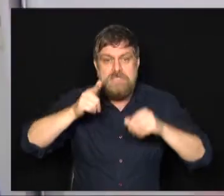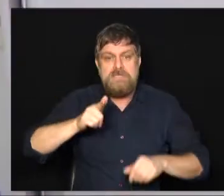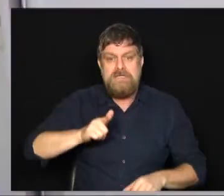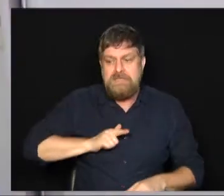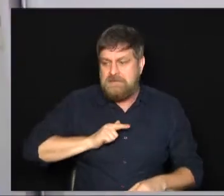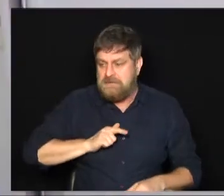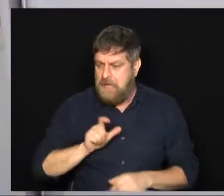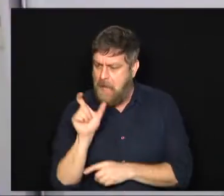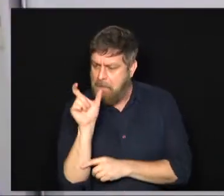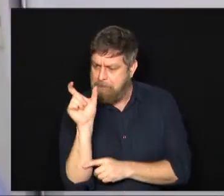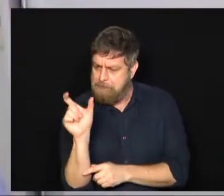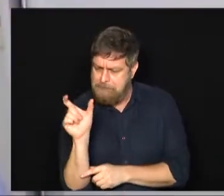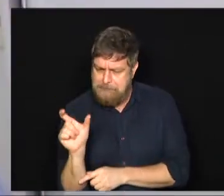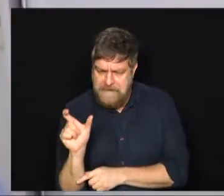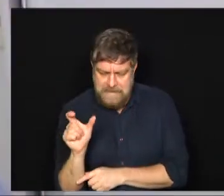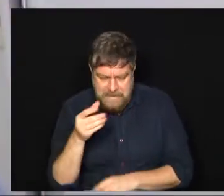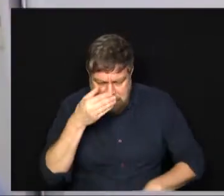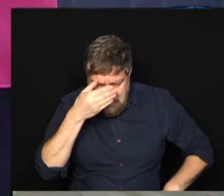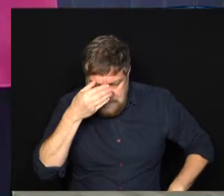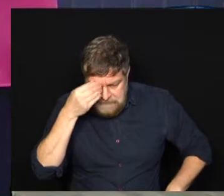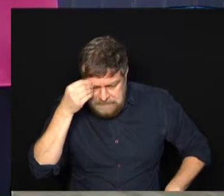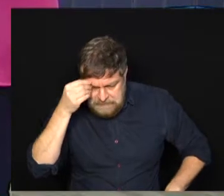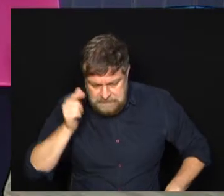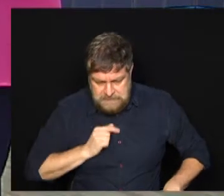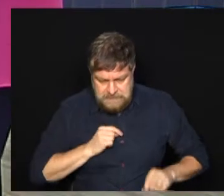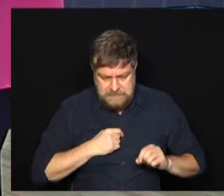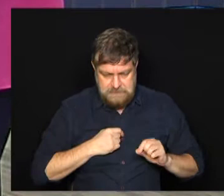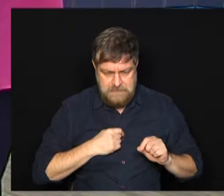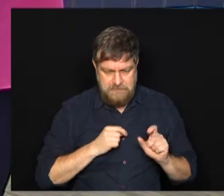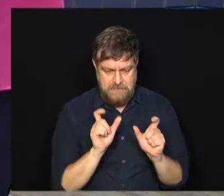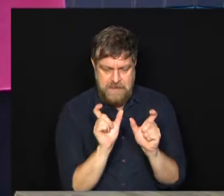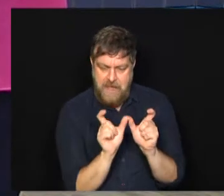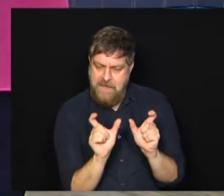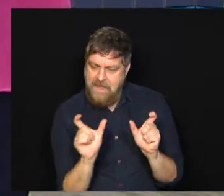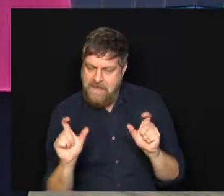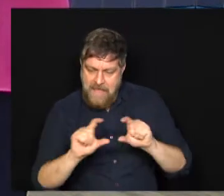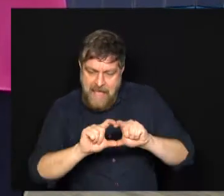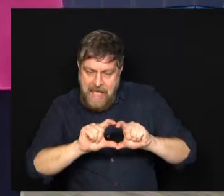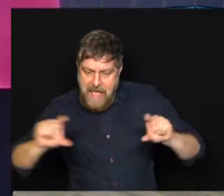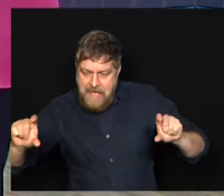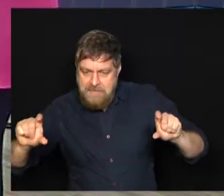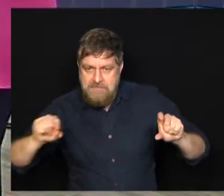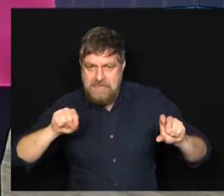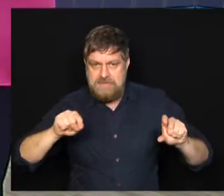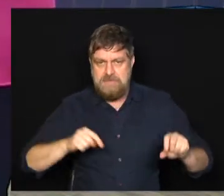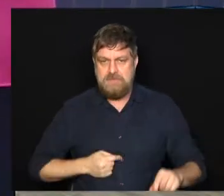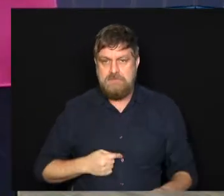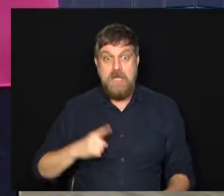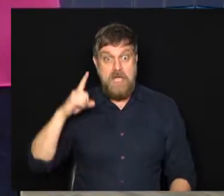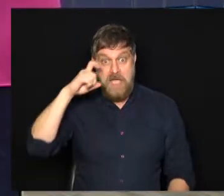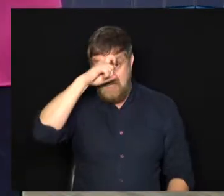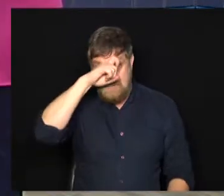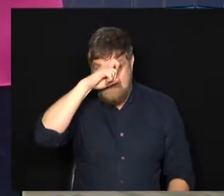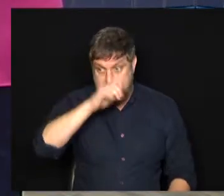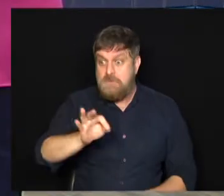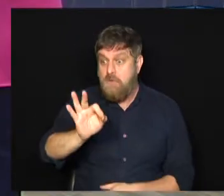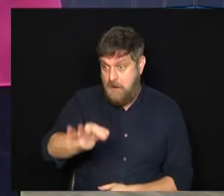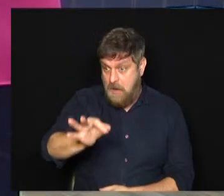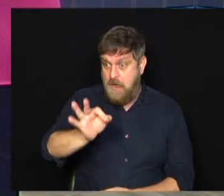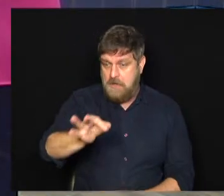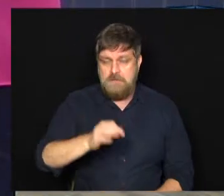encontrar palavras, de se expressar de Até forma para formar adequada. frases fica mais difícil, né, doutor?